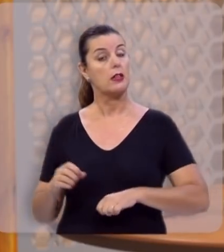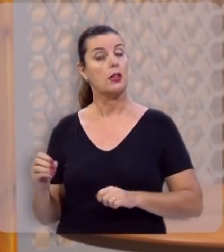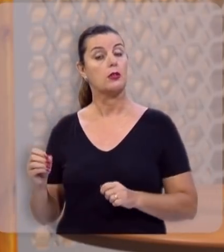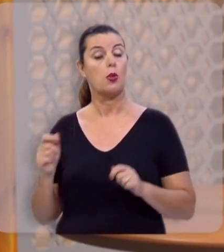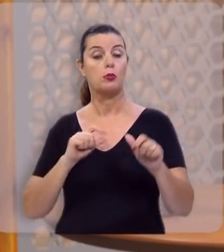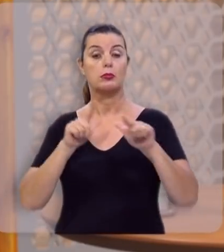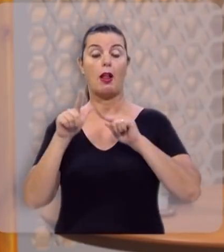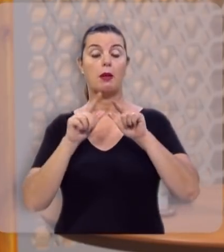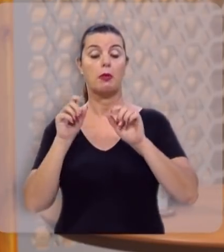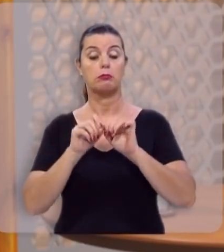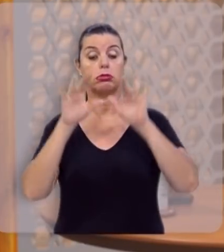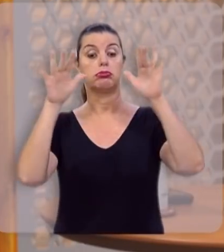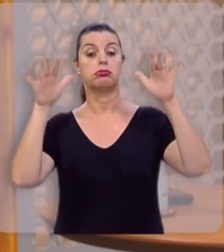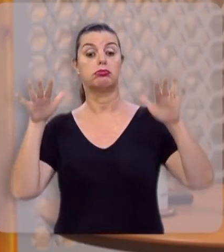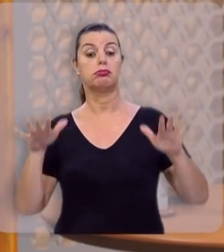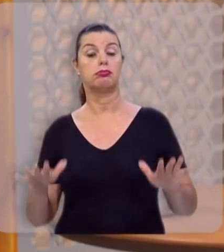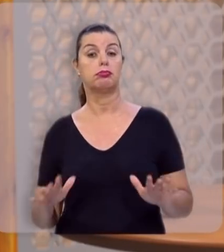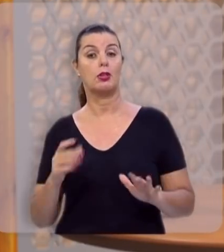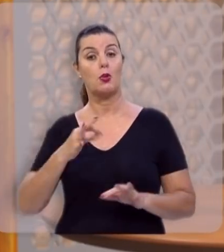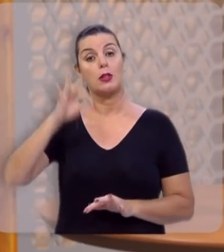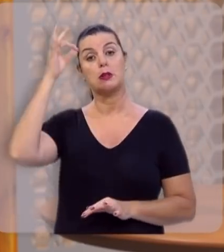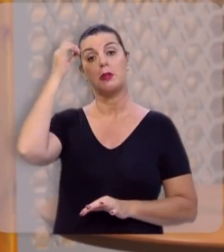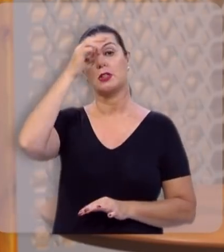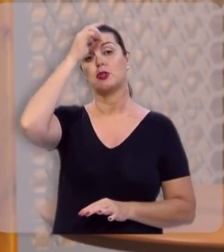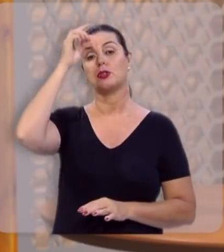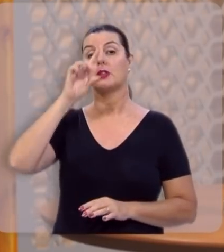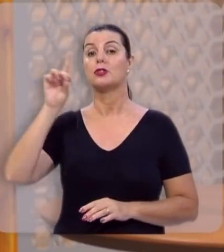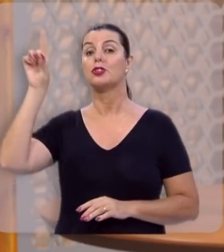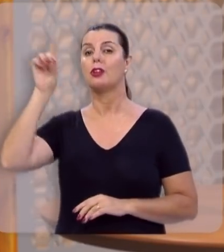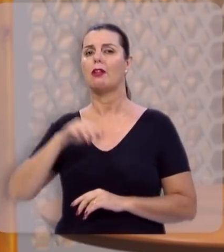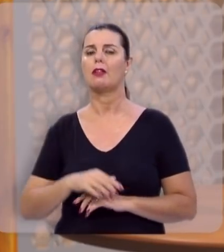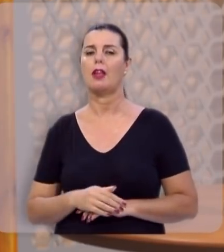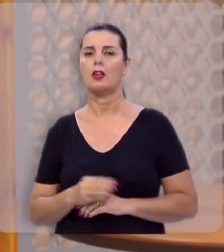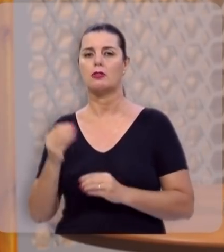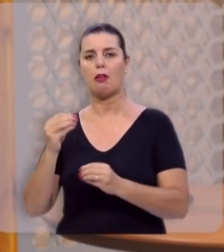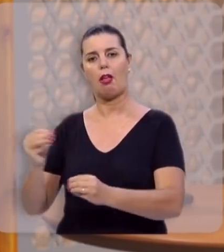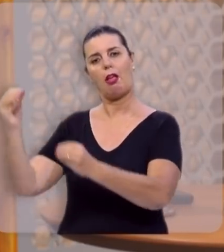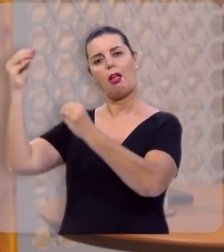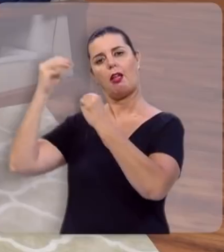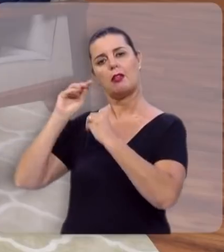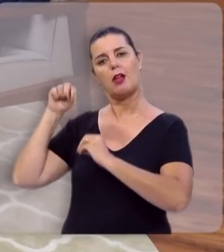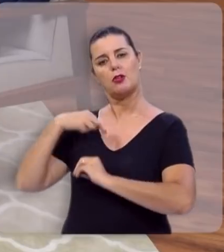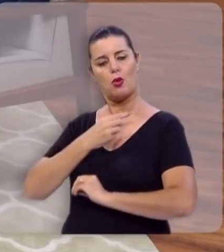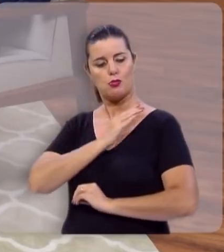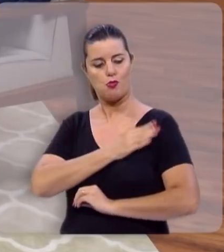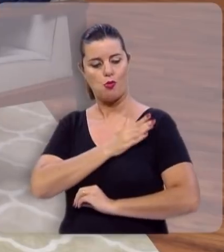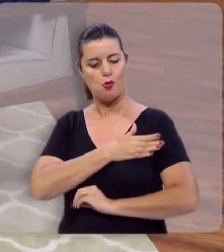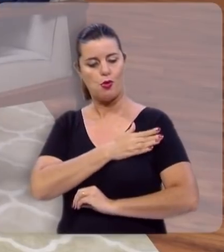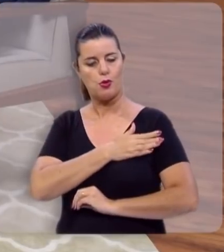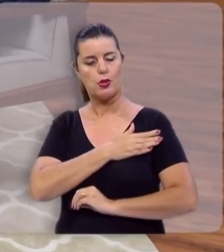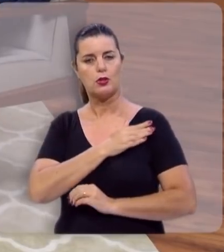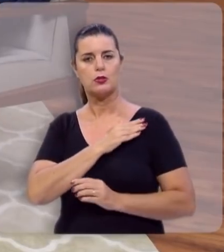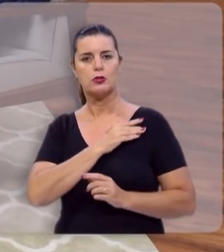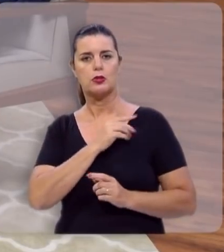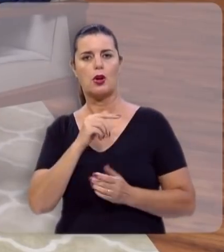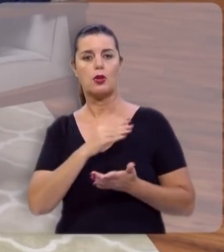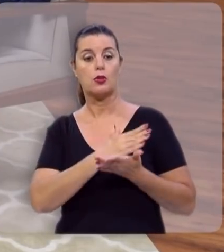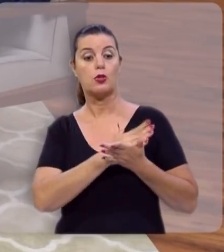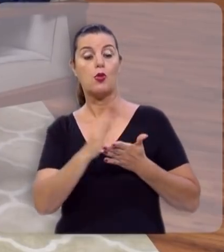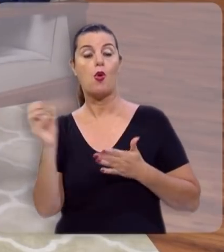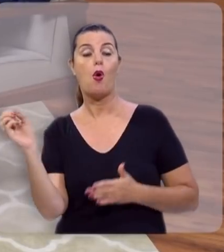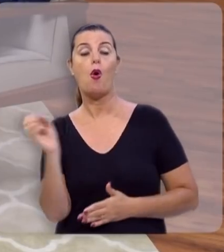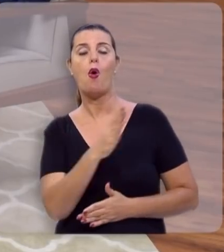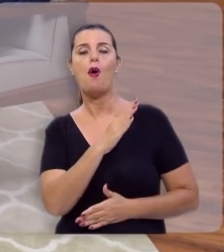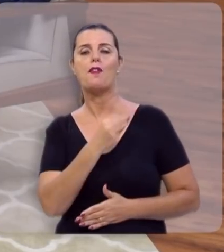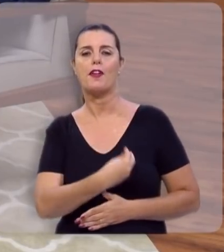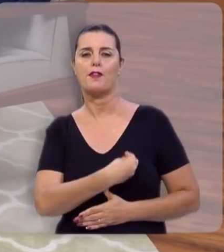ação soberana e sobrenatural do Espírito Santo de Deus, que coloca dentro do nosso coração um princípio de nova